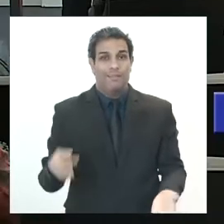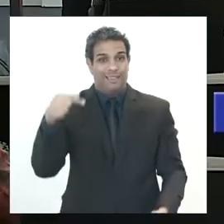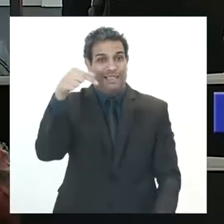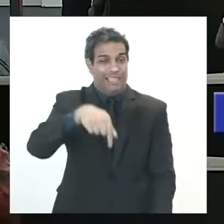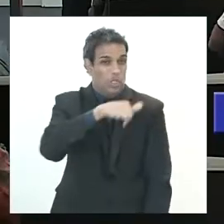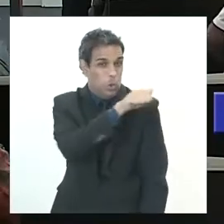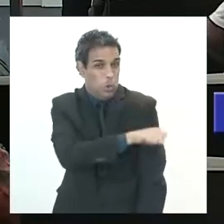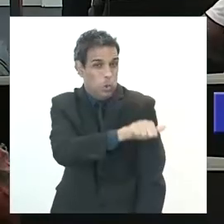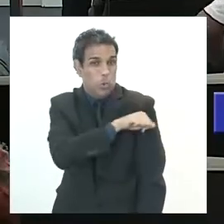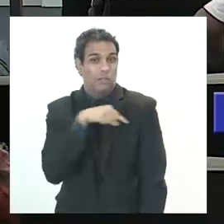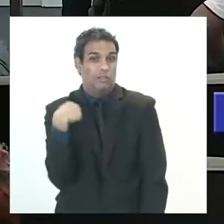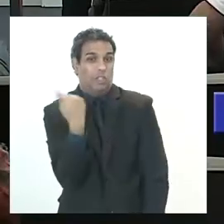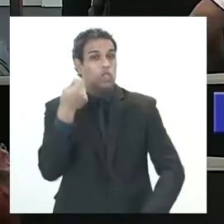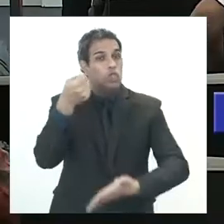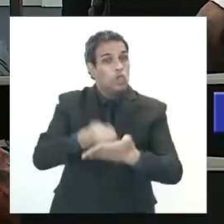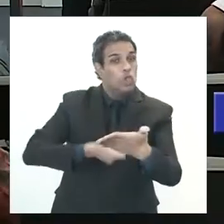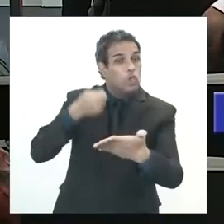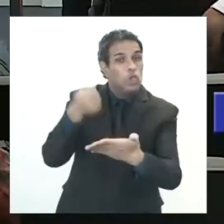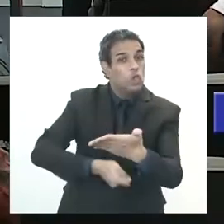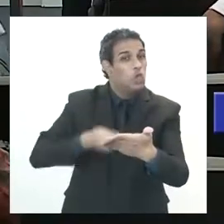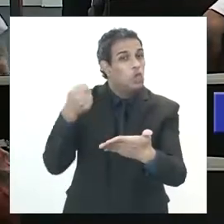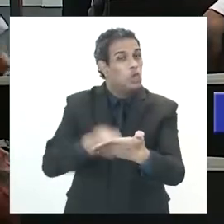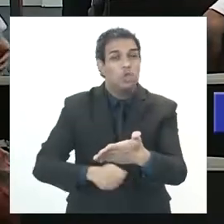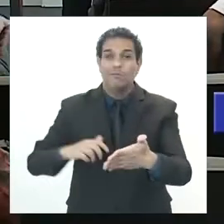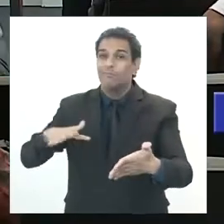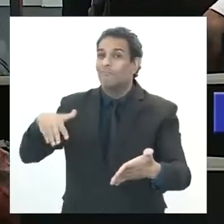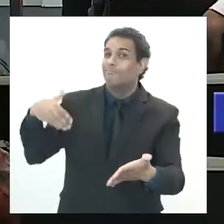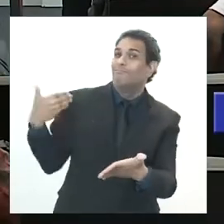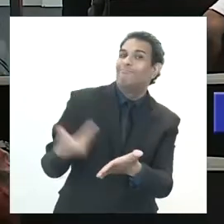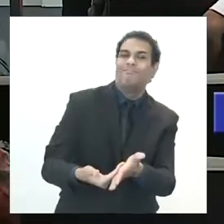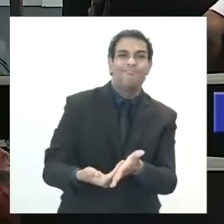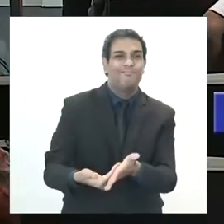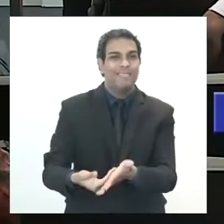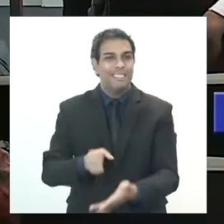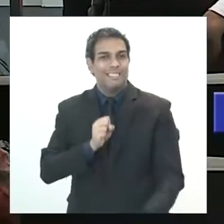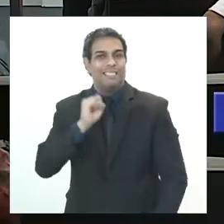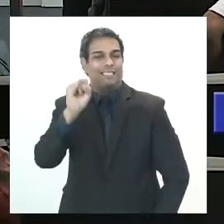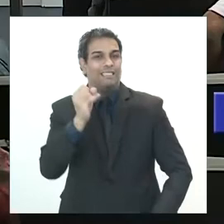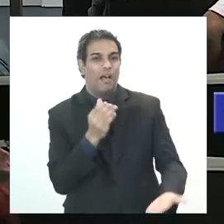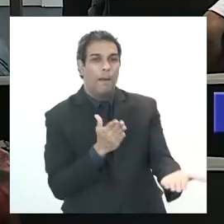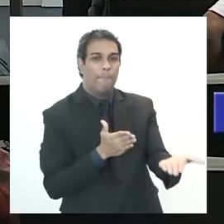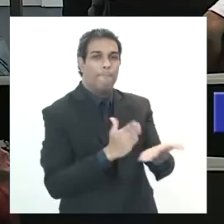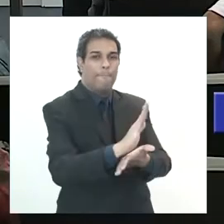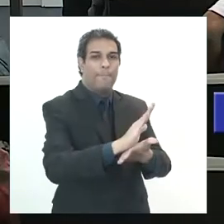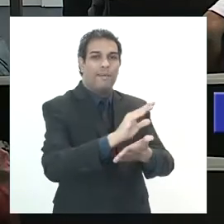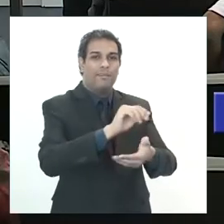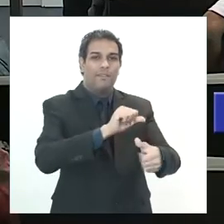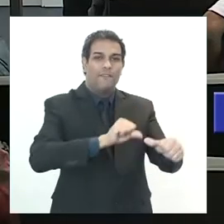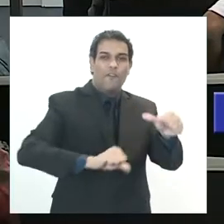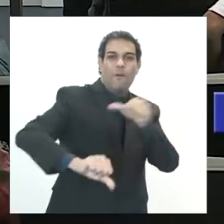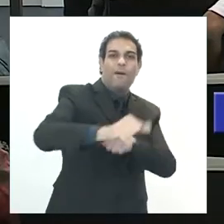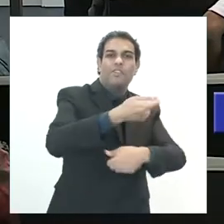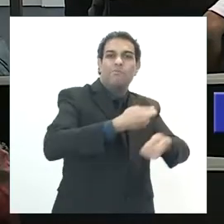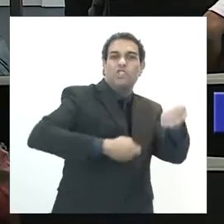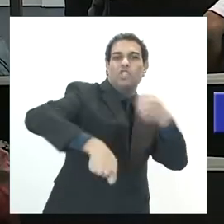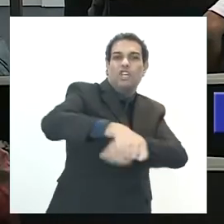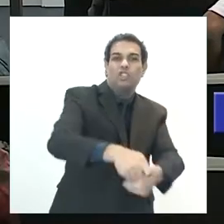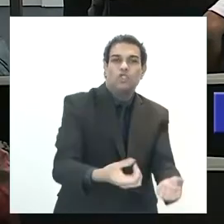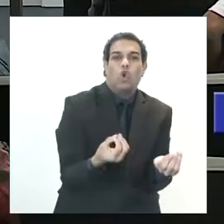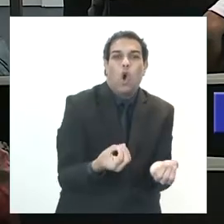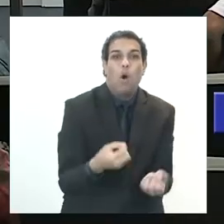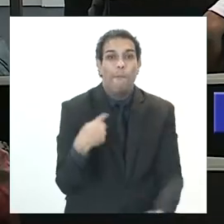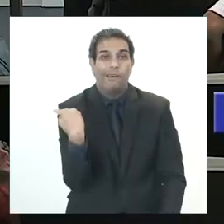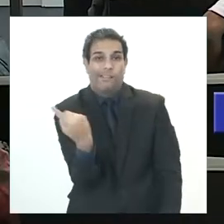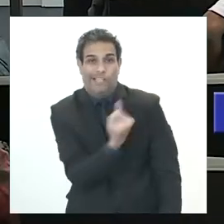Rio de Janeiro a nossa luta é dupla é duplicada se não passar uma reforma administrativa a nível Nacional a gente